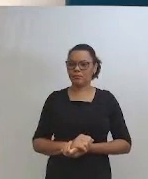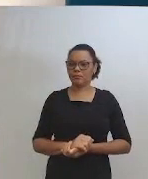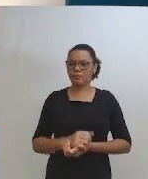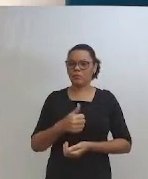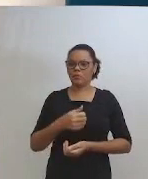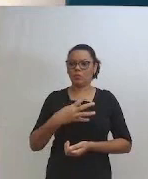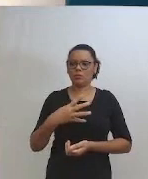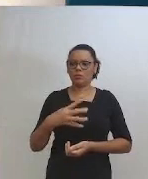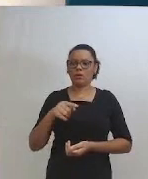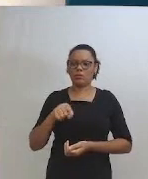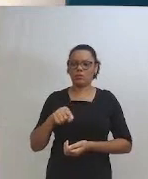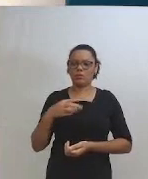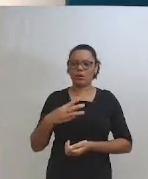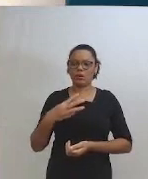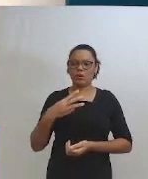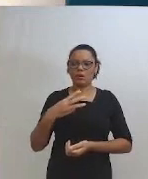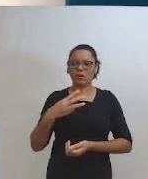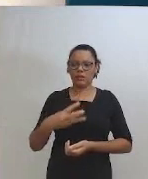Que a tela sumiu.